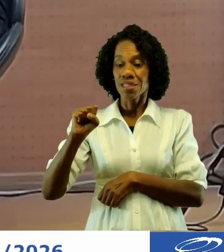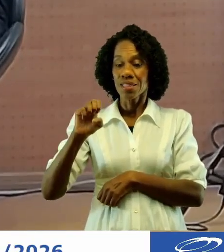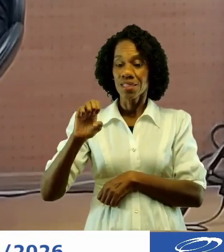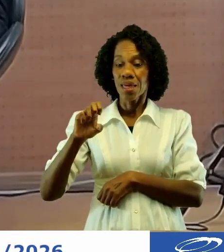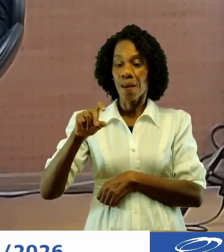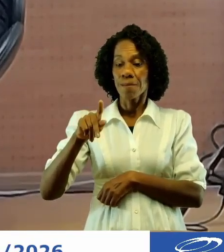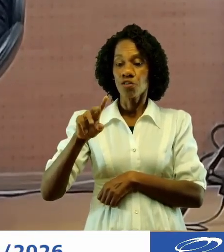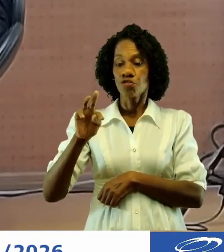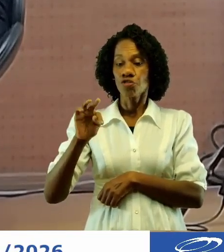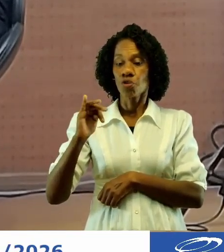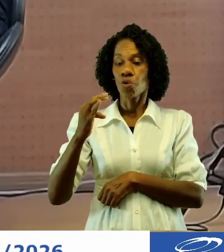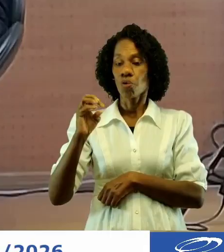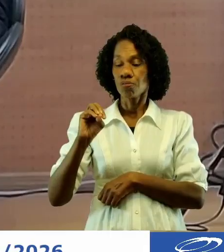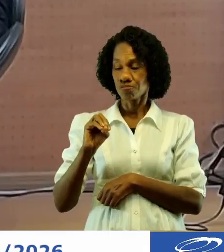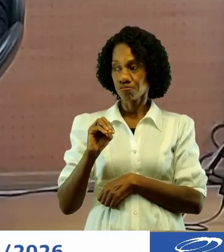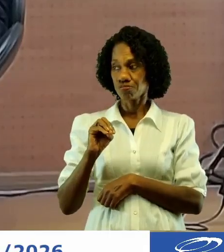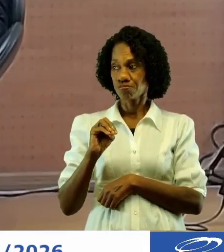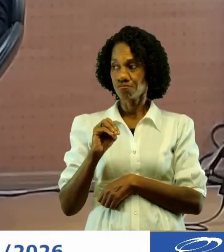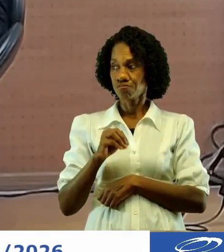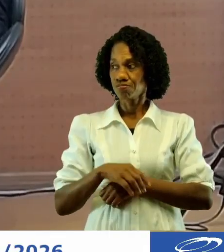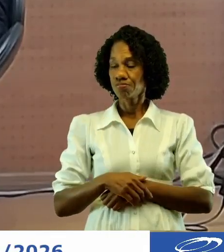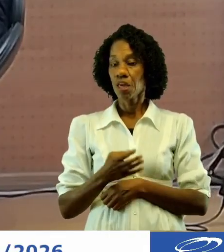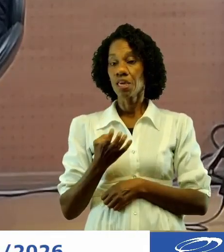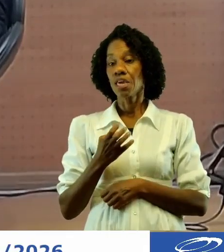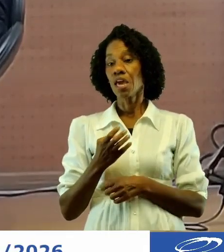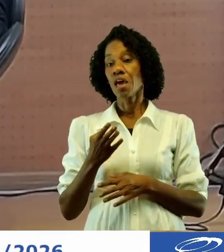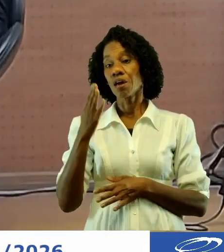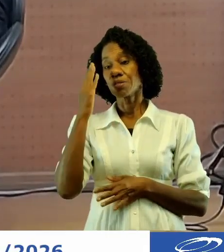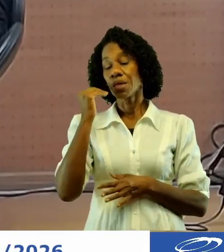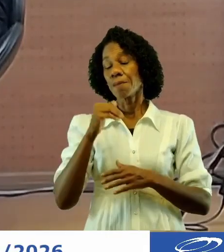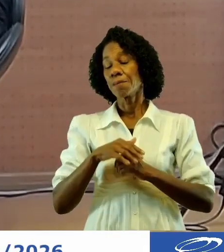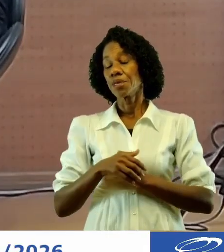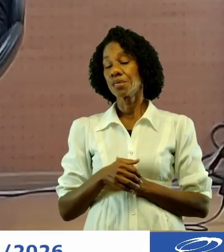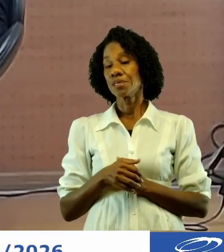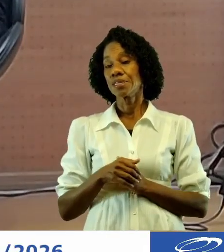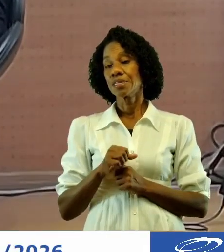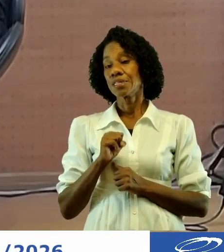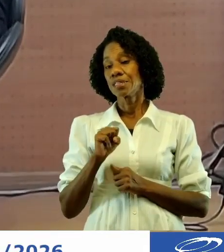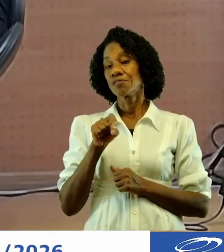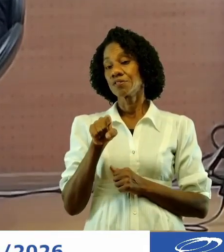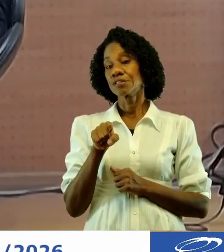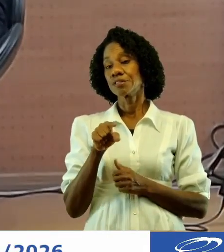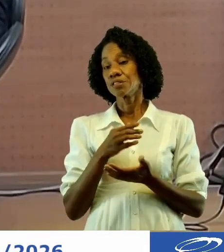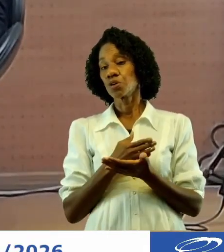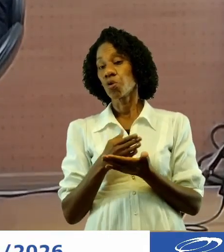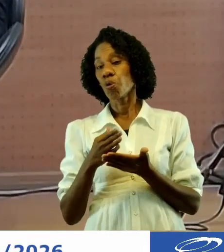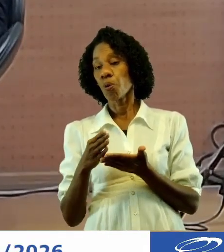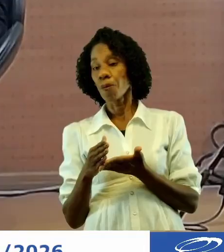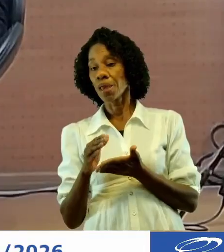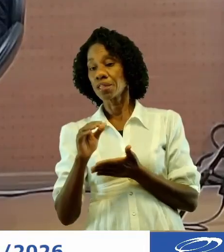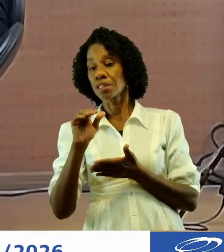Então, eu queria saber, nesse caso, se você entra com